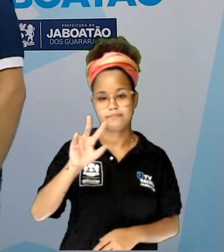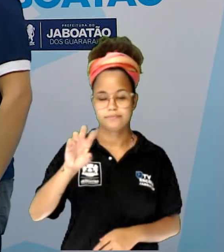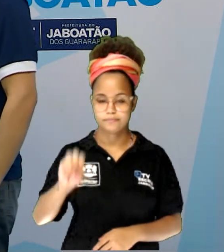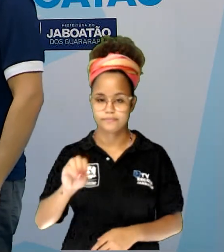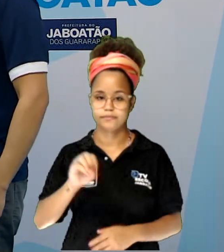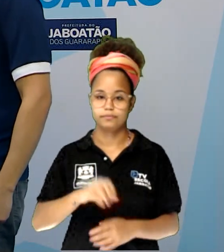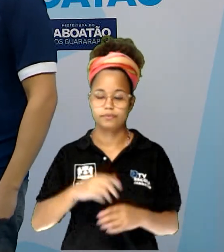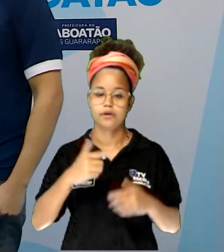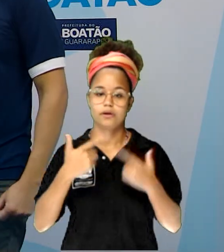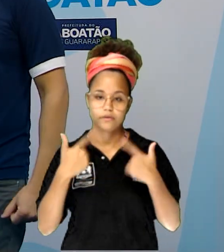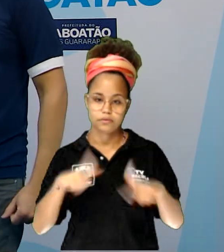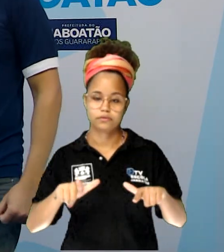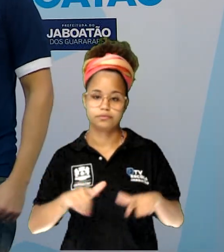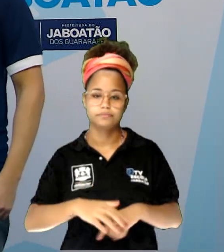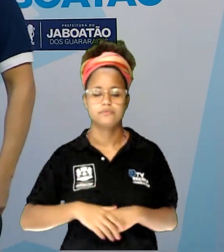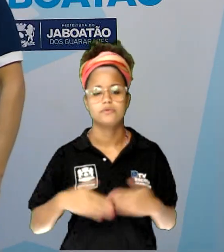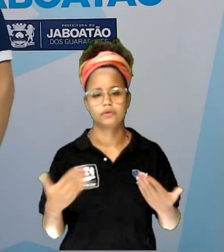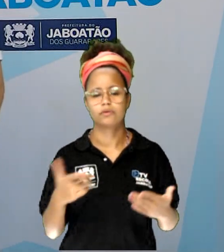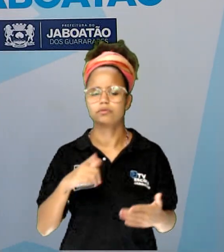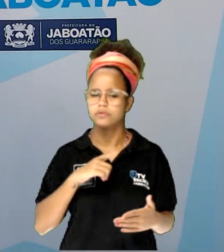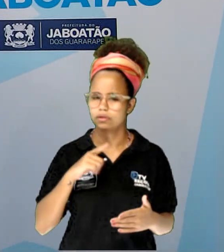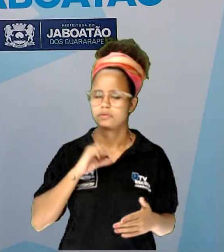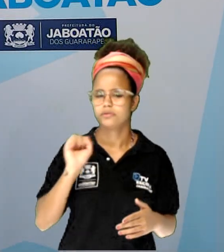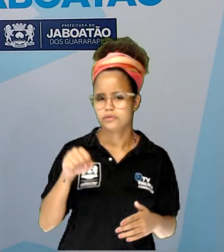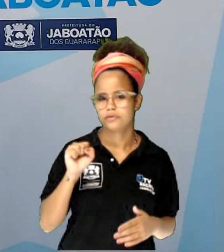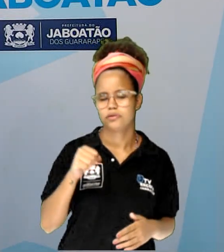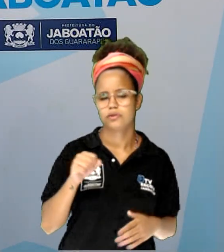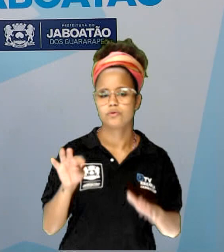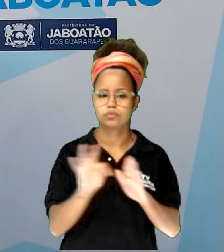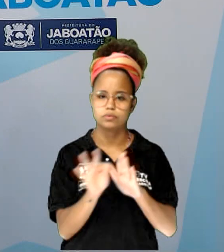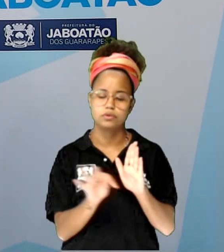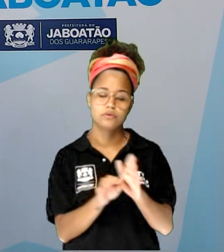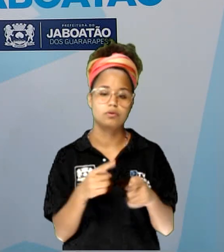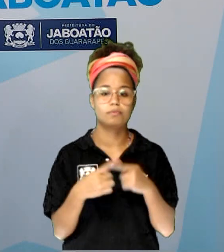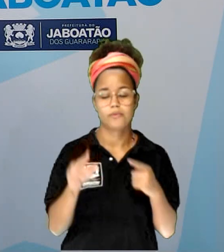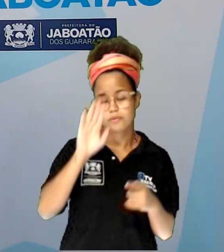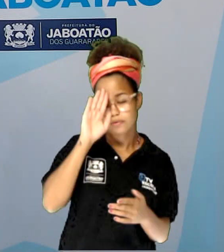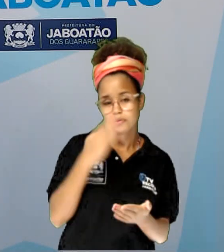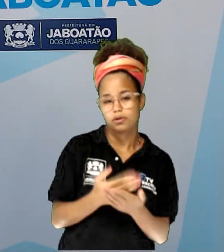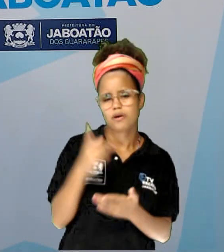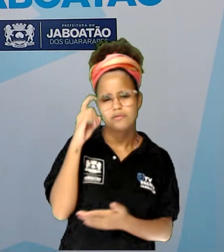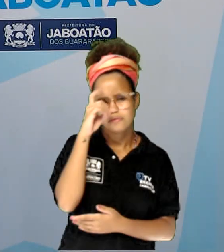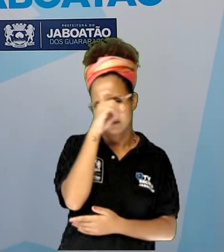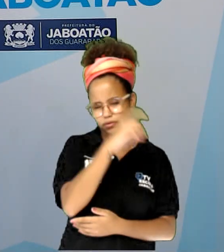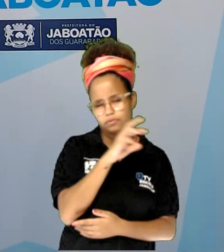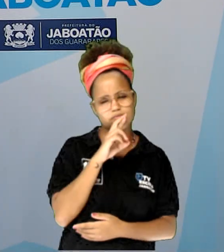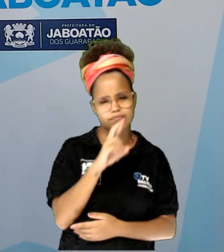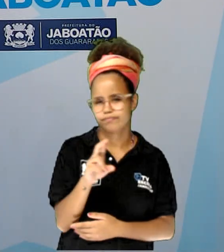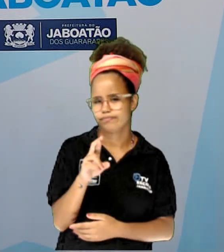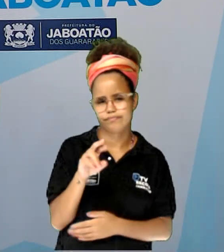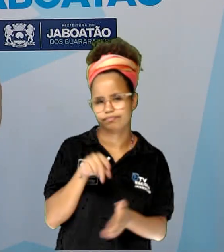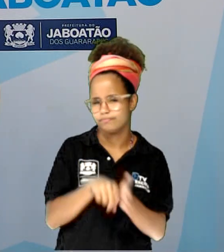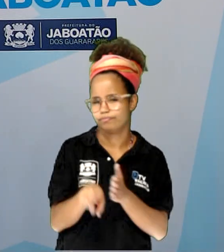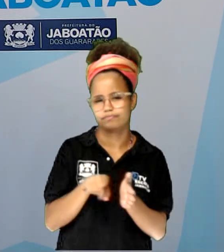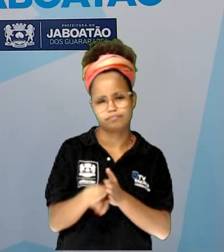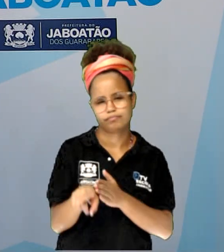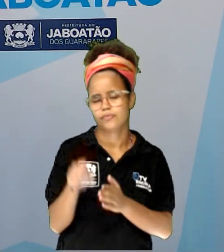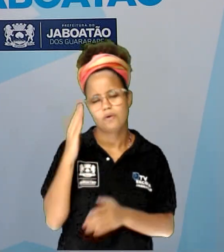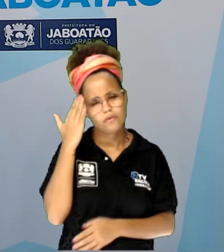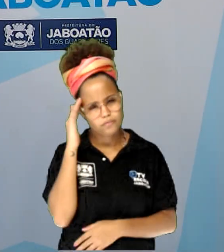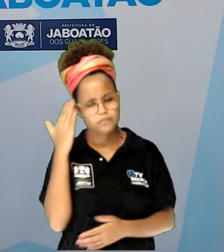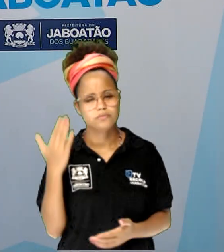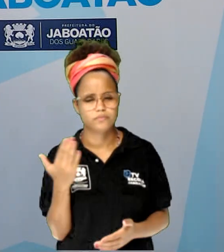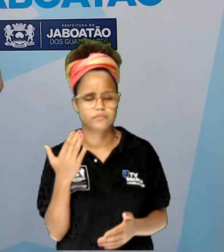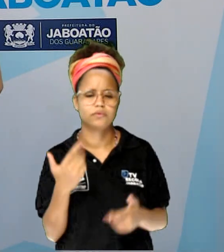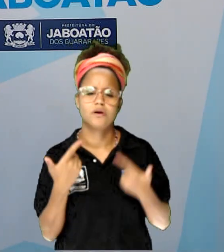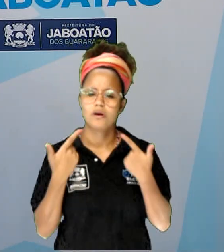certa subjetividade nesse texto, mas não acredito que seja difícil de resolver a questão, que seja difícil de compreender. A